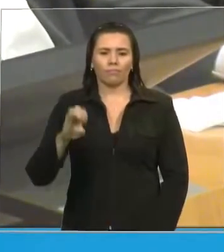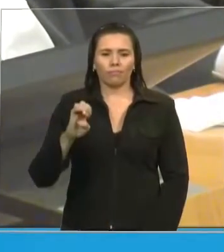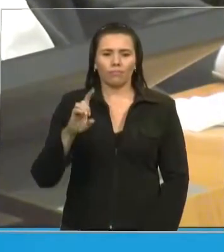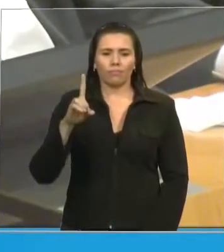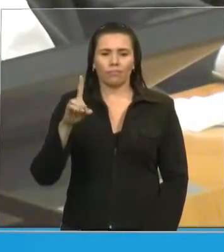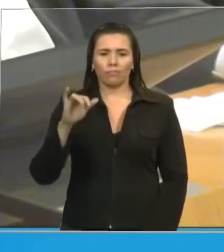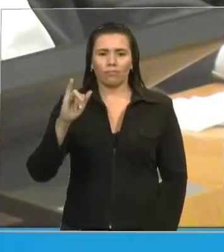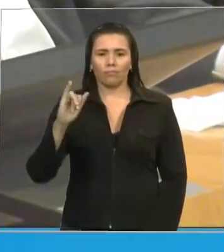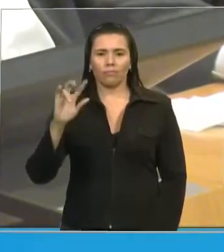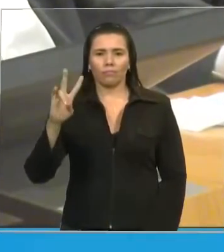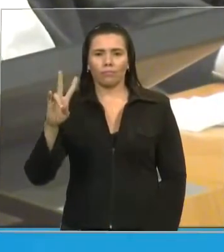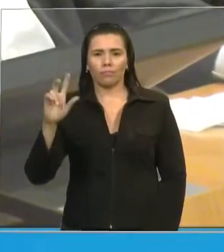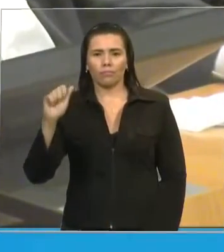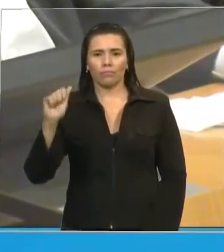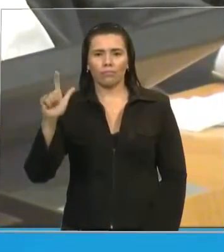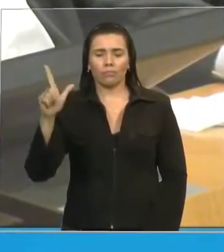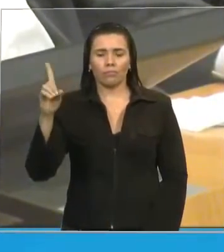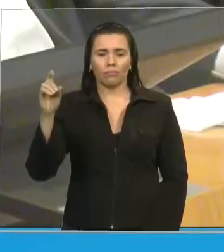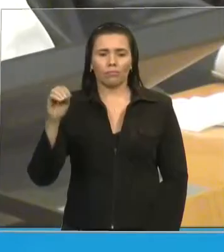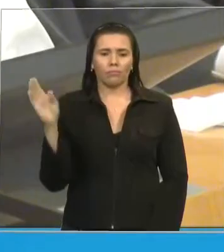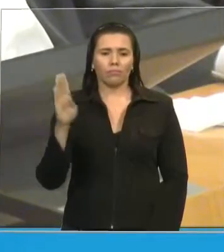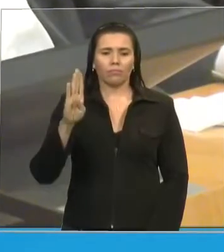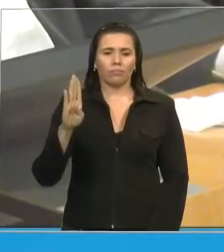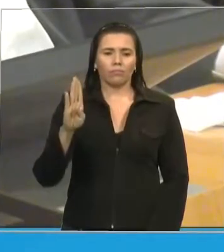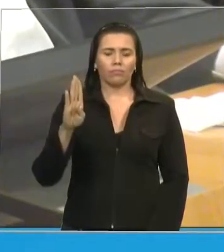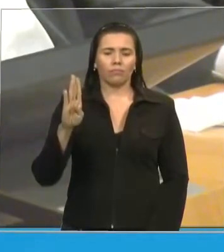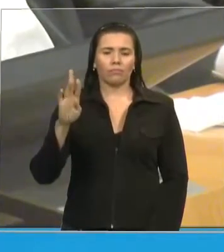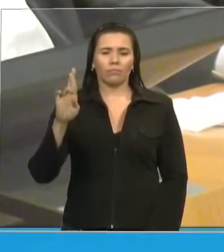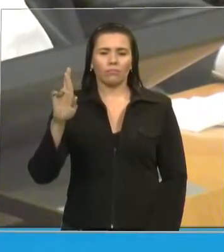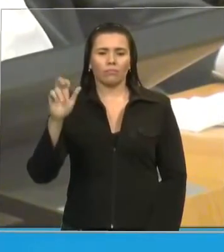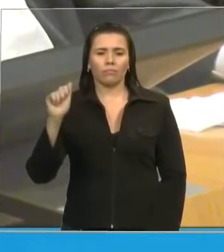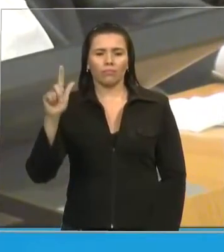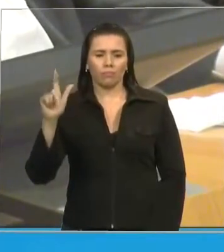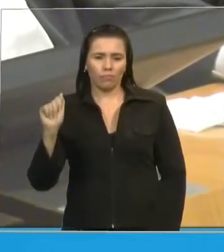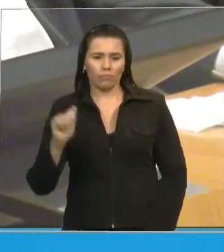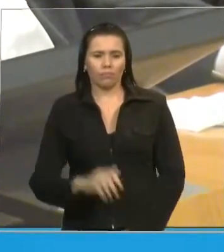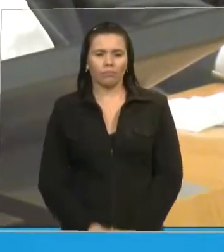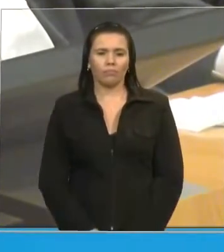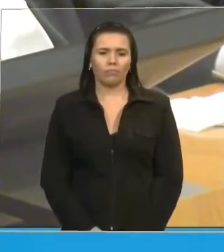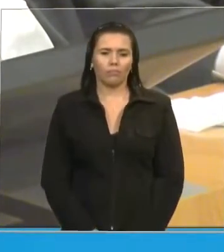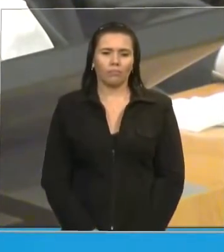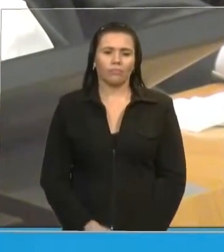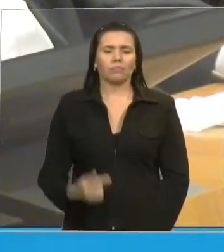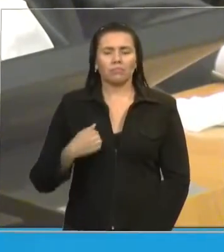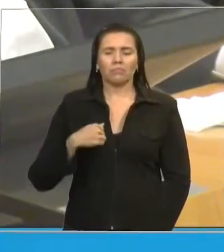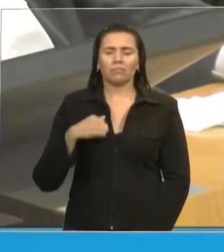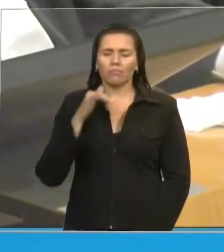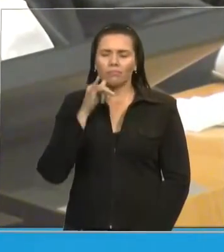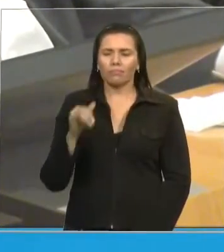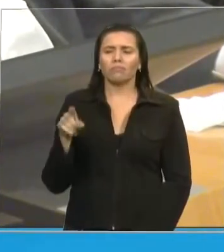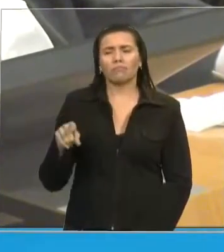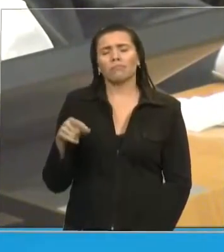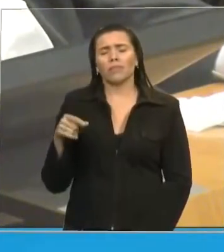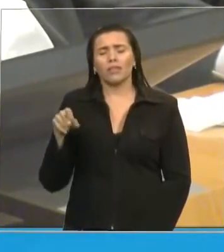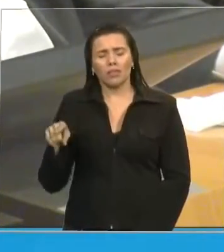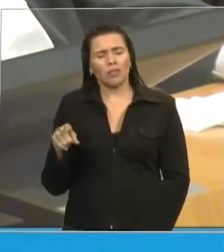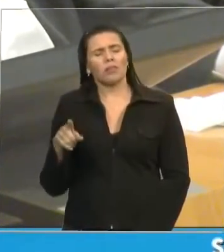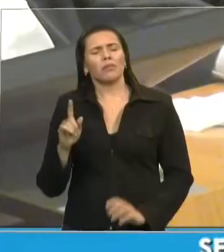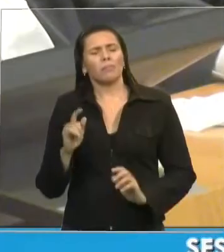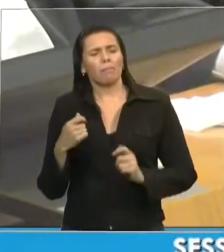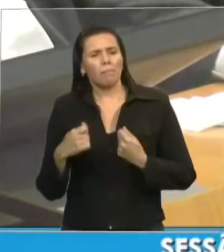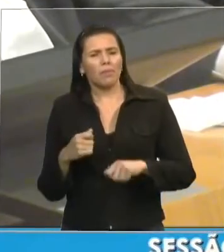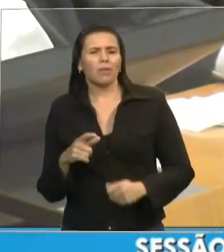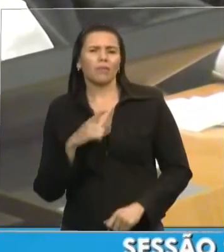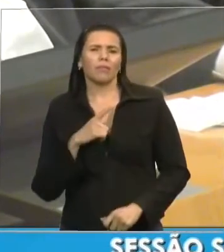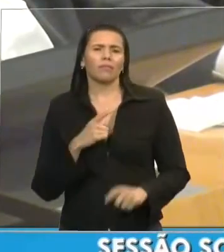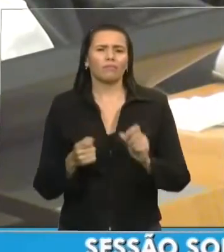de Holanda, Edivaldo Holanda Braga, que essa é uma homenagem tardia, já deveria ter sido feita pela Assembleia